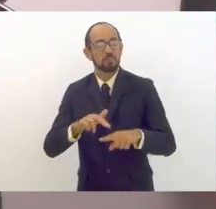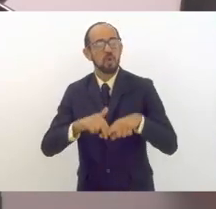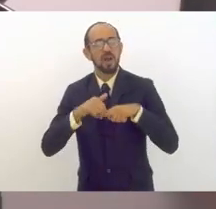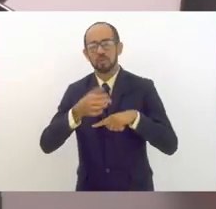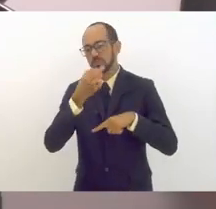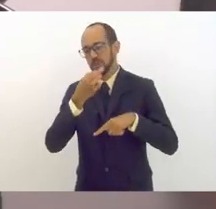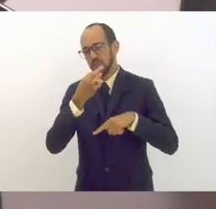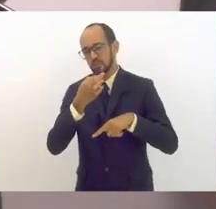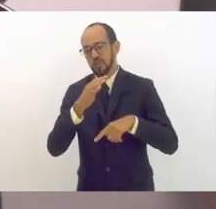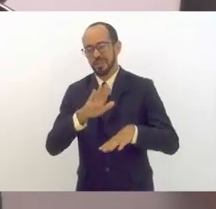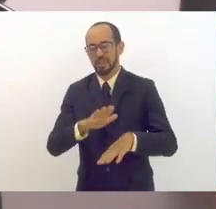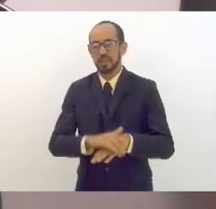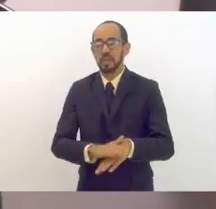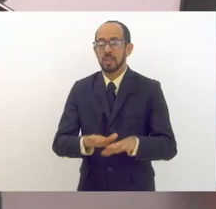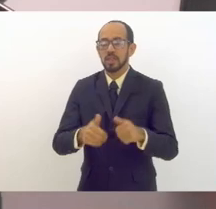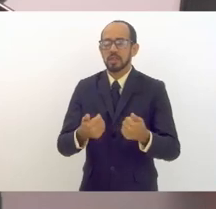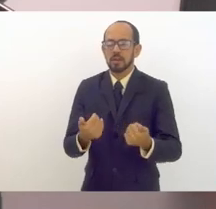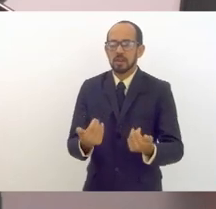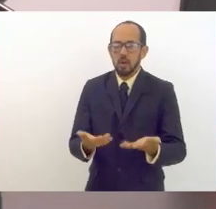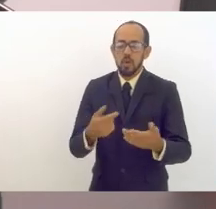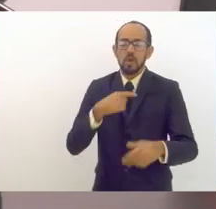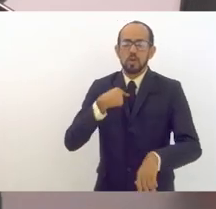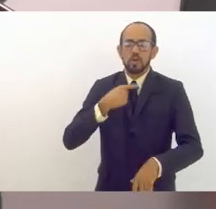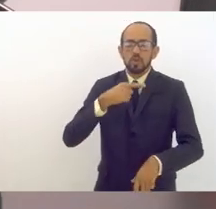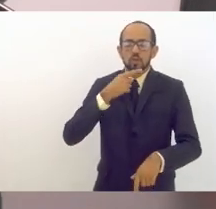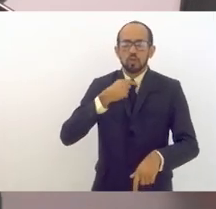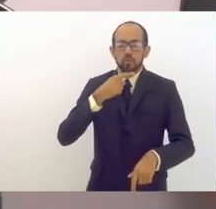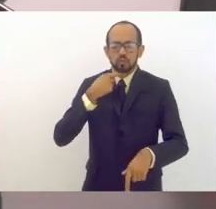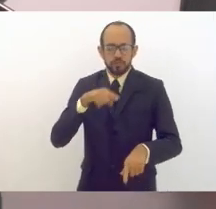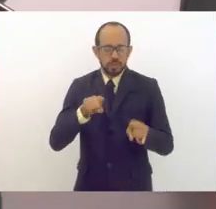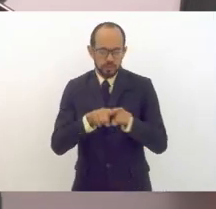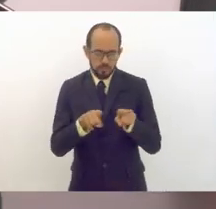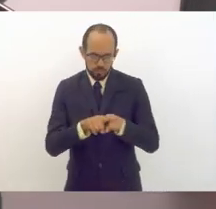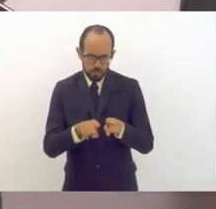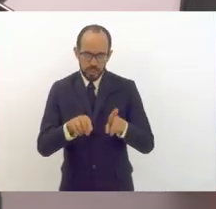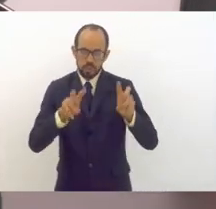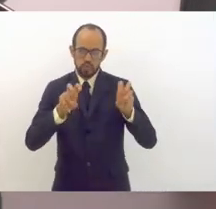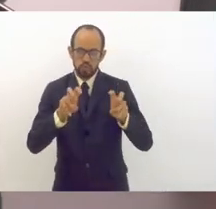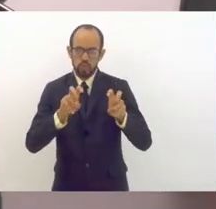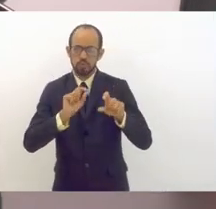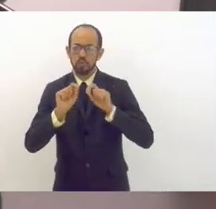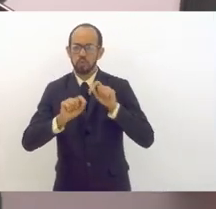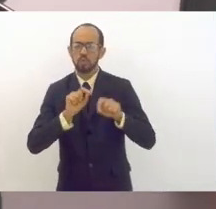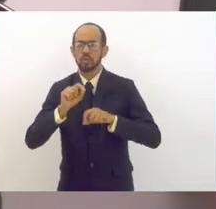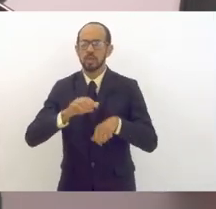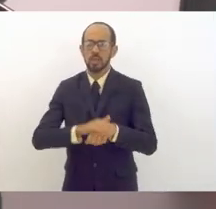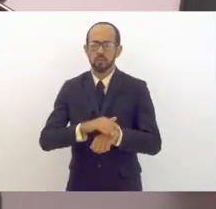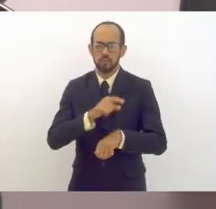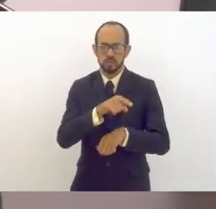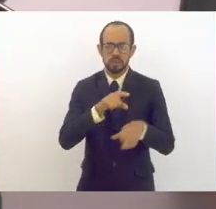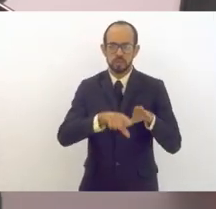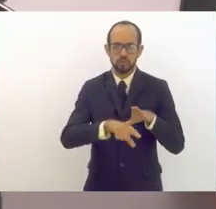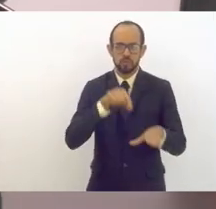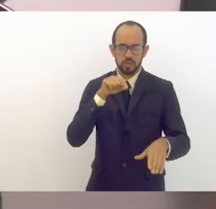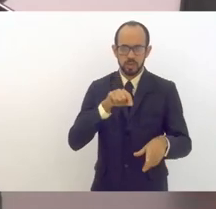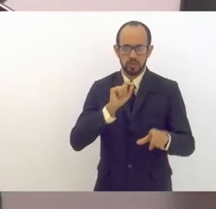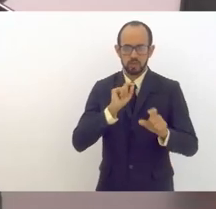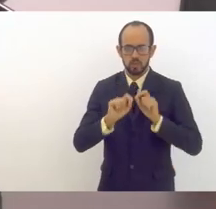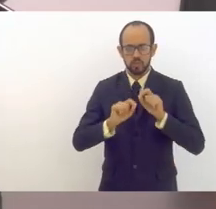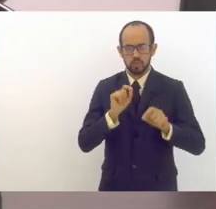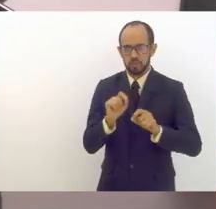fiquei com uma dúvida e queria... Não sei se essa resposta já está pronta. Vocês optaram, pelo que eu entendi,